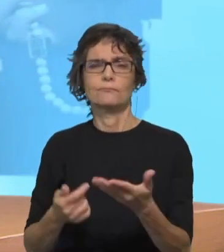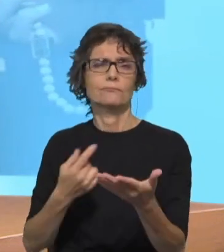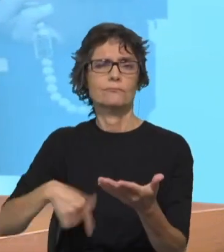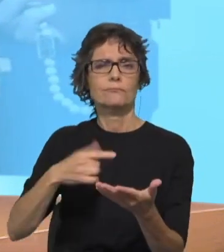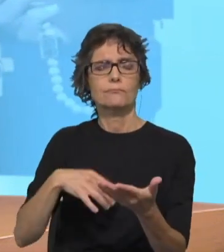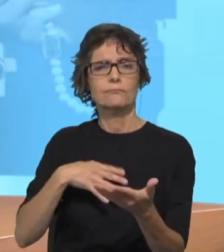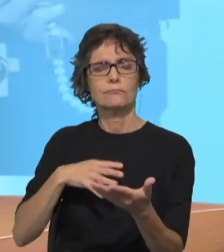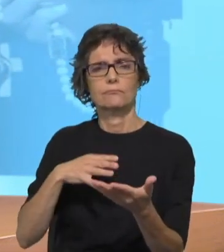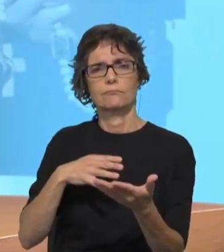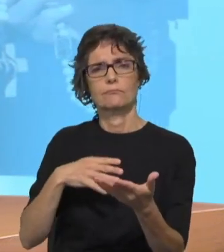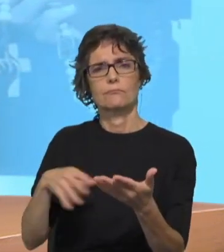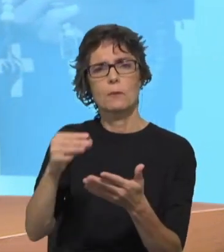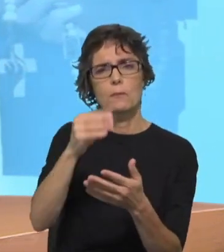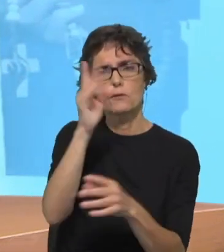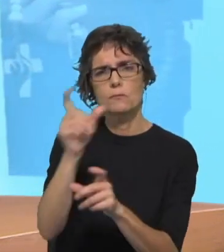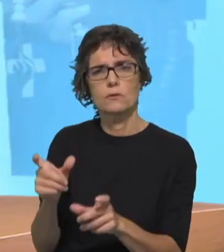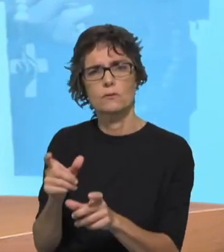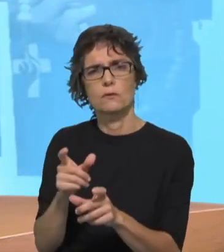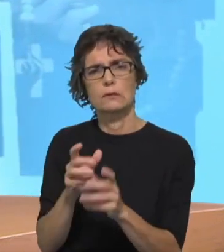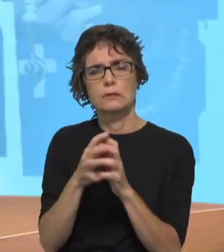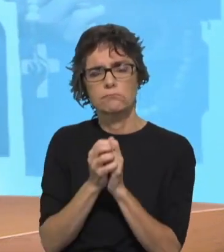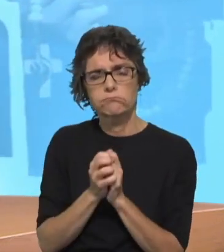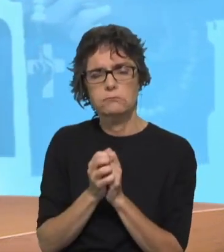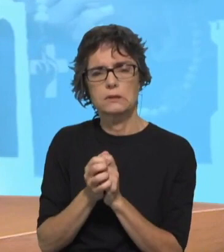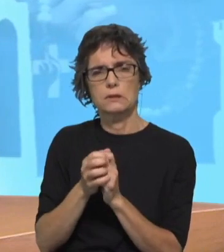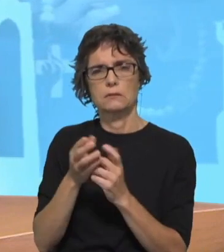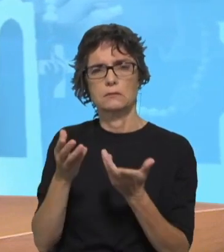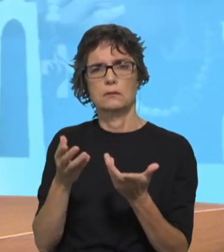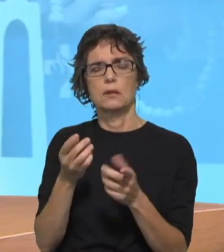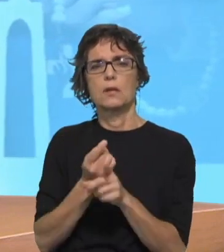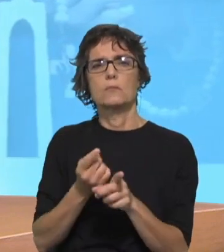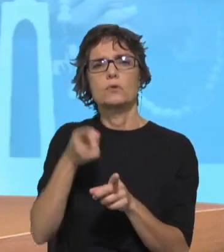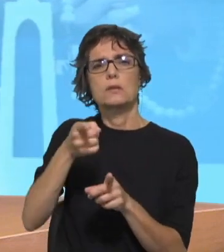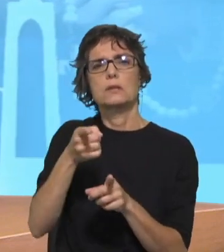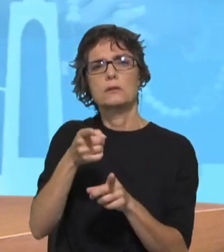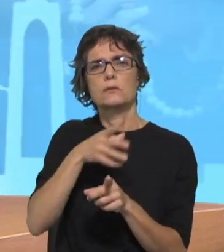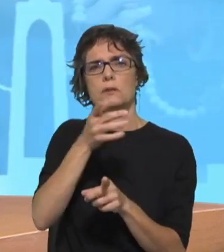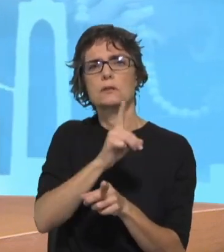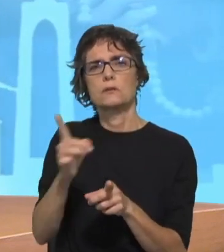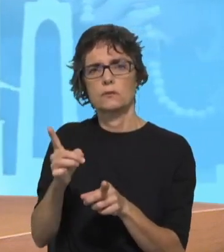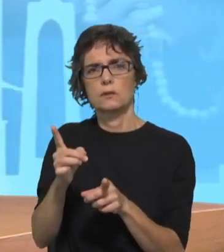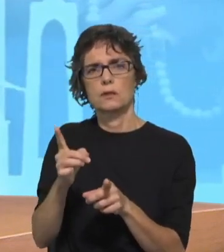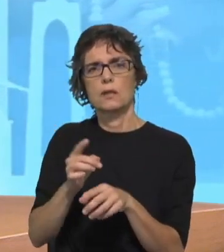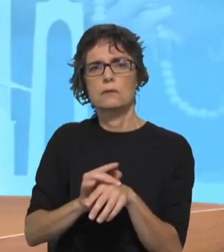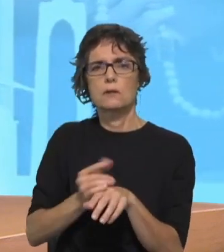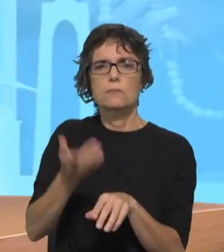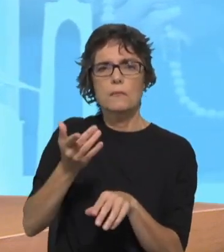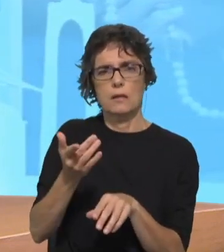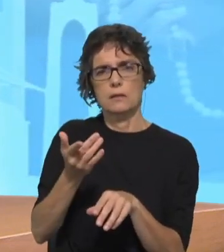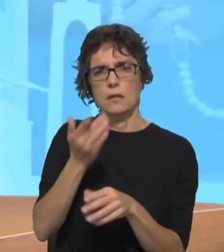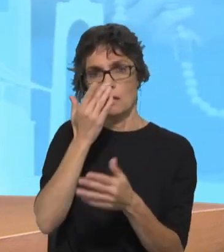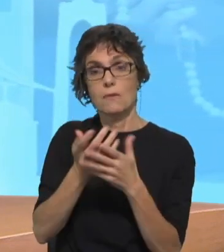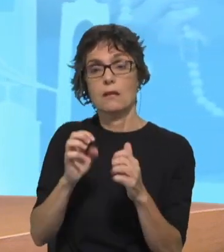houvesse cada vez mais pessoas a rezar com esta intenção, porque isso significava também que havia uma maior consciencialização